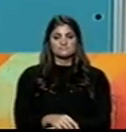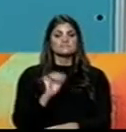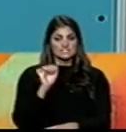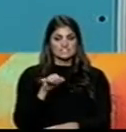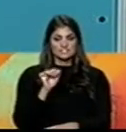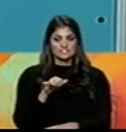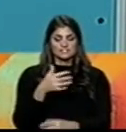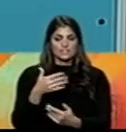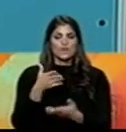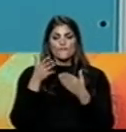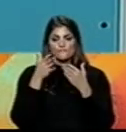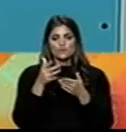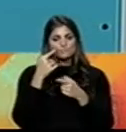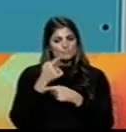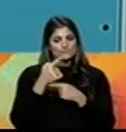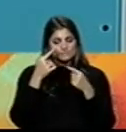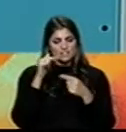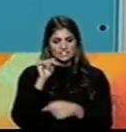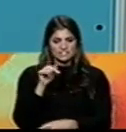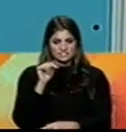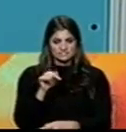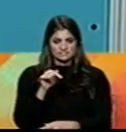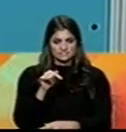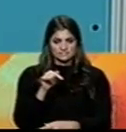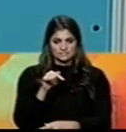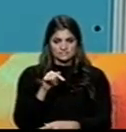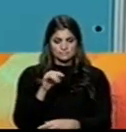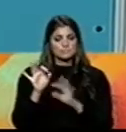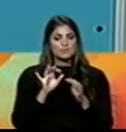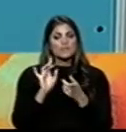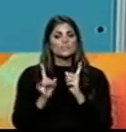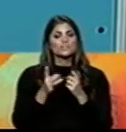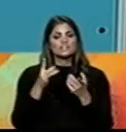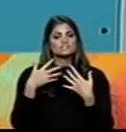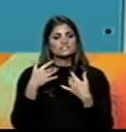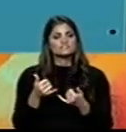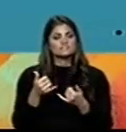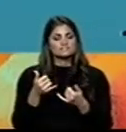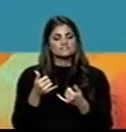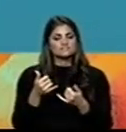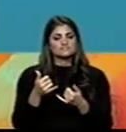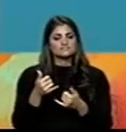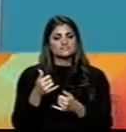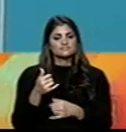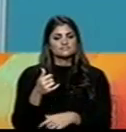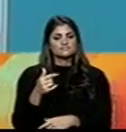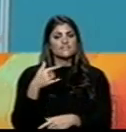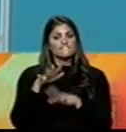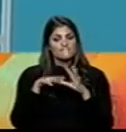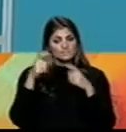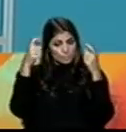Sim, agora vou ao forno e já te vou mostrar o que é que já tenho feito. Ok, então eu faço aqui o rato mica. Então faz